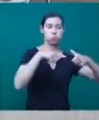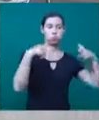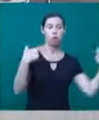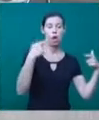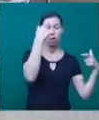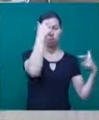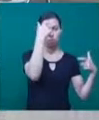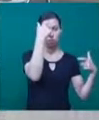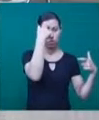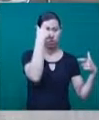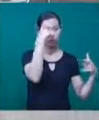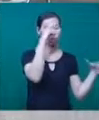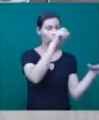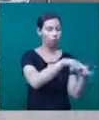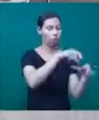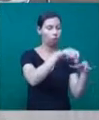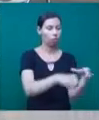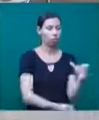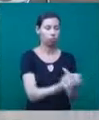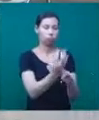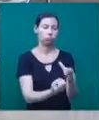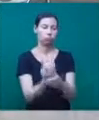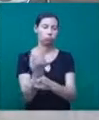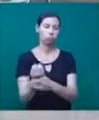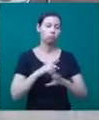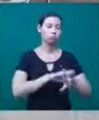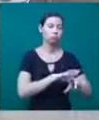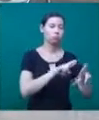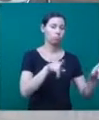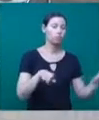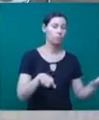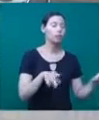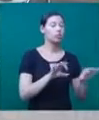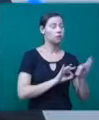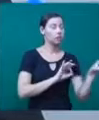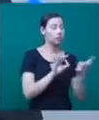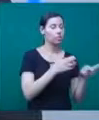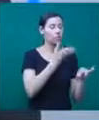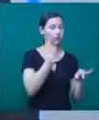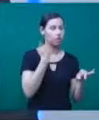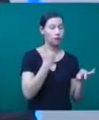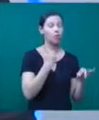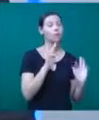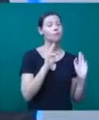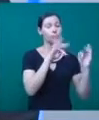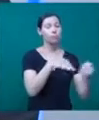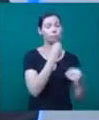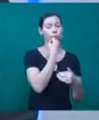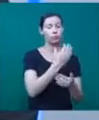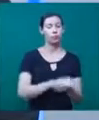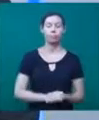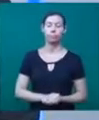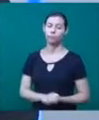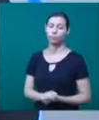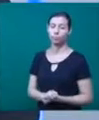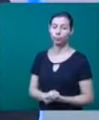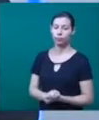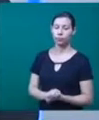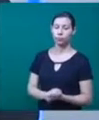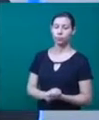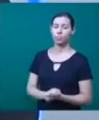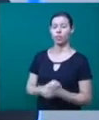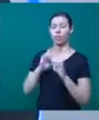produtividade, faz com que também esses grupos se organizem melhor e consigam ter melhores resultados? Exatamente. O evento foi